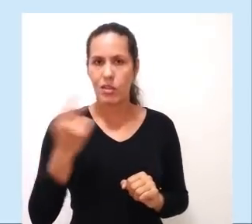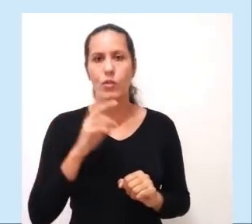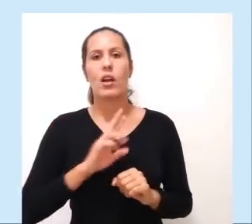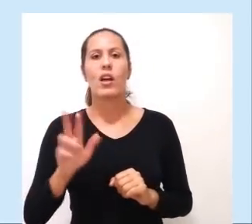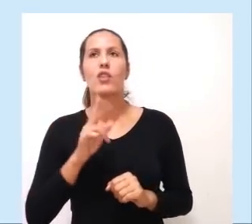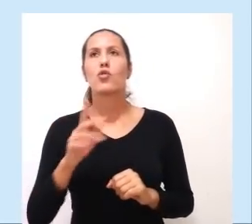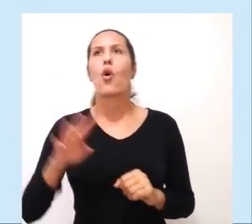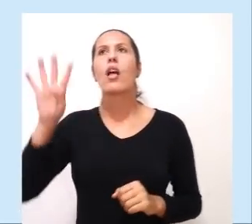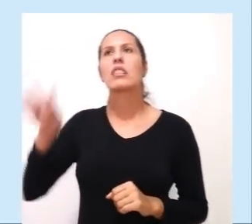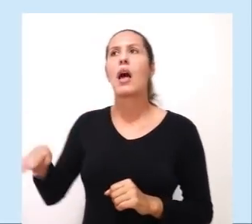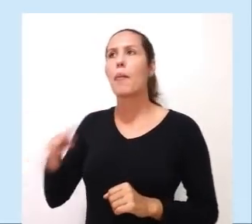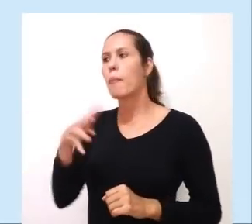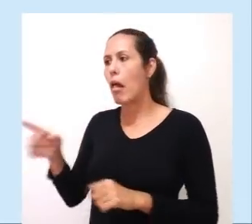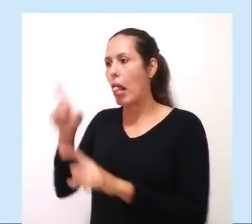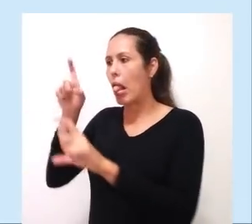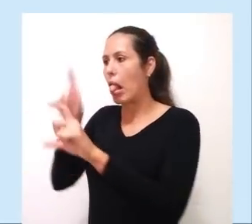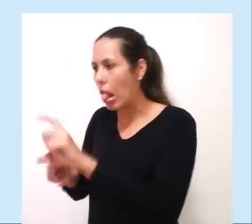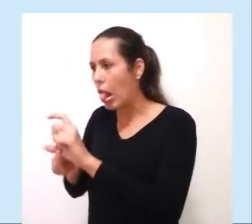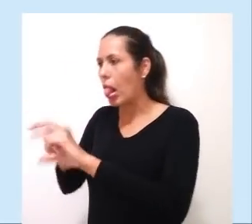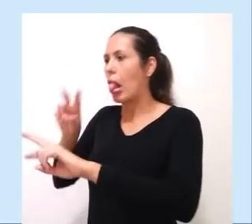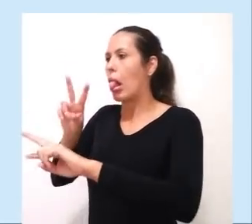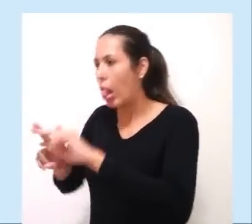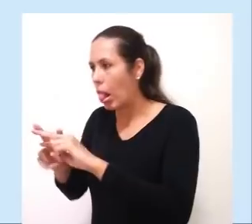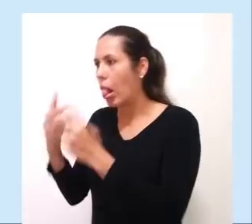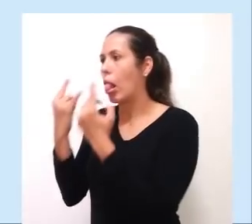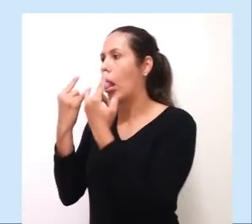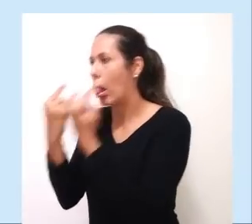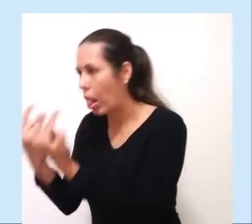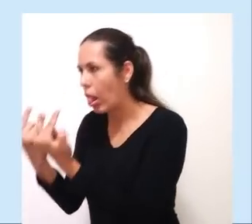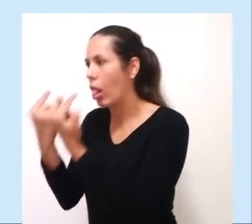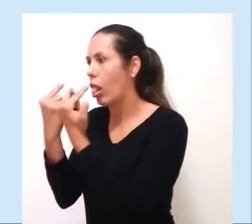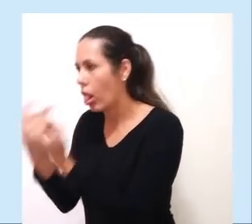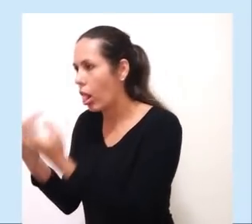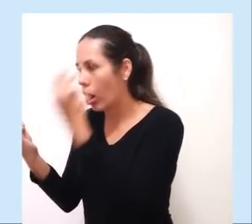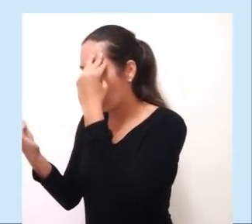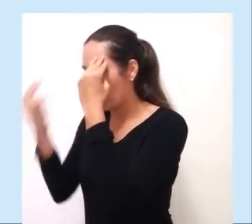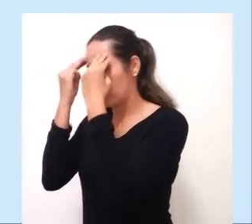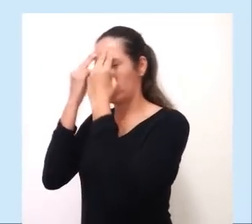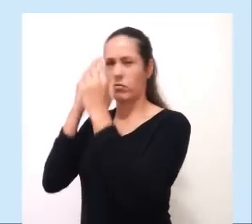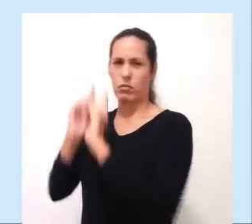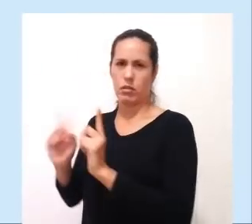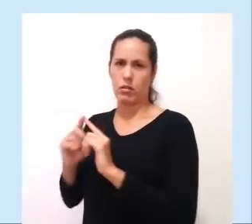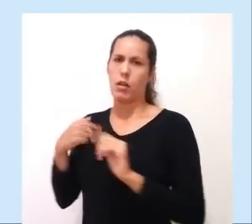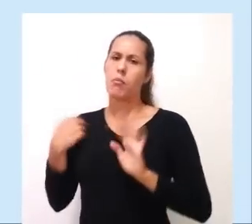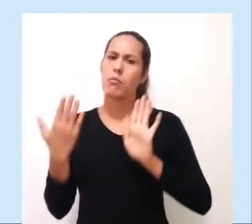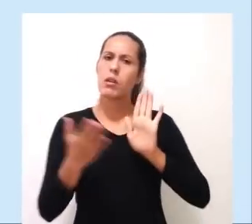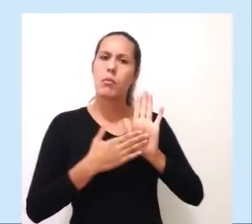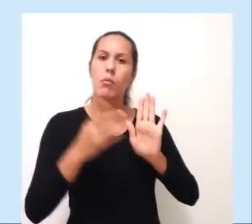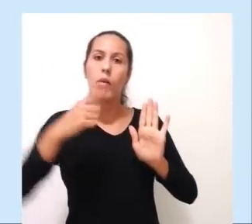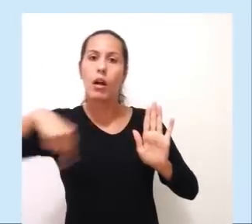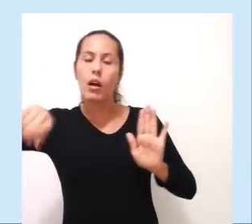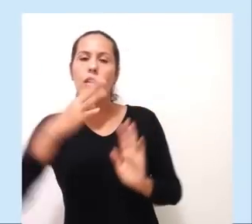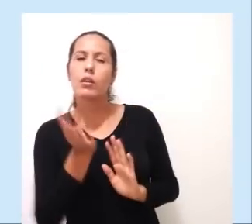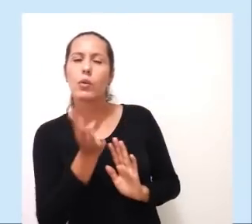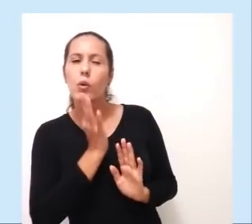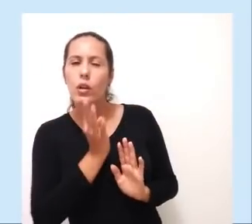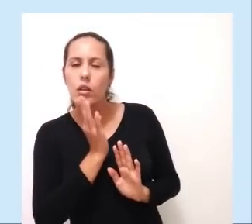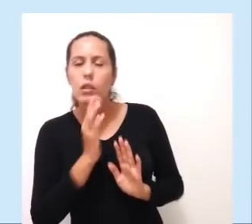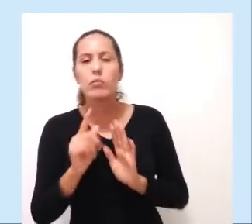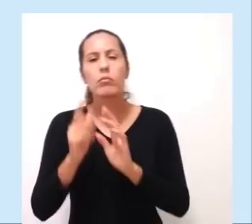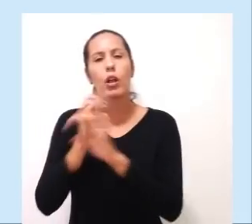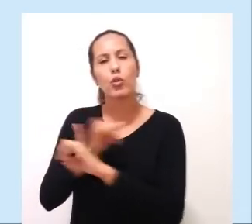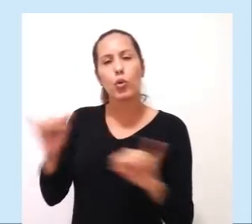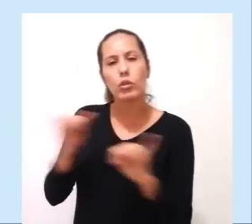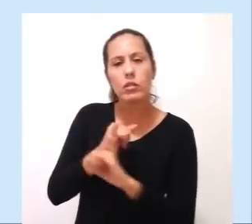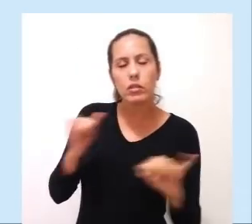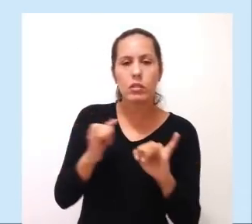ficar naquela tabela de estudar os verbos de forma isolada. Então, a minha proposta hoje foi justamente conhecer a notícia,